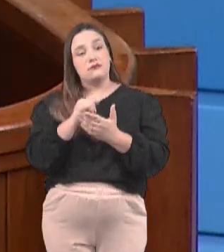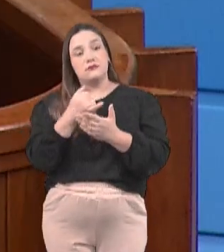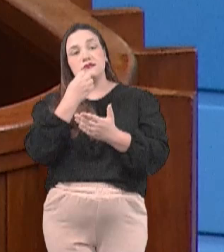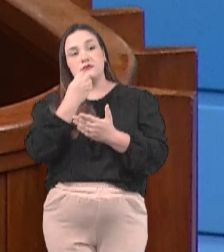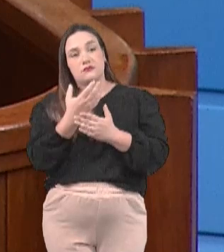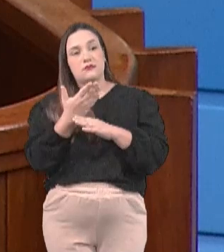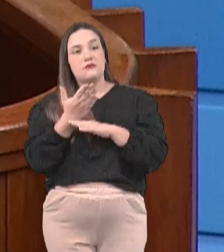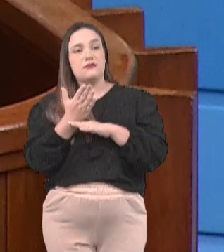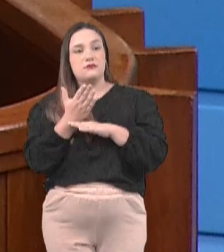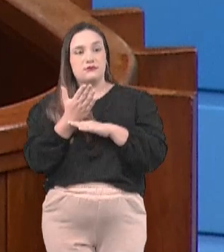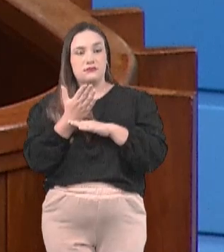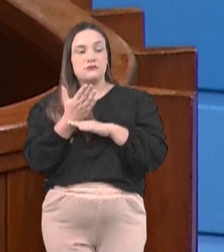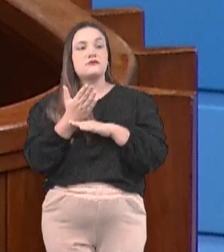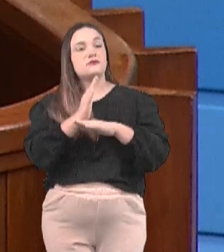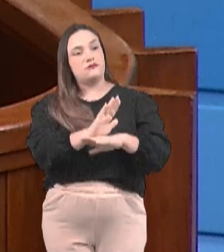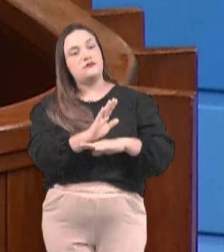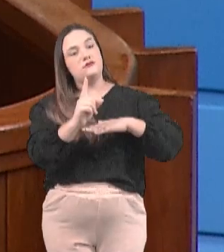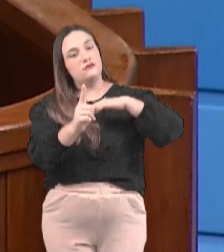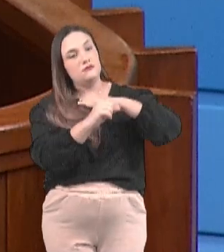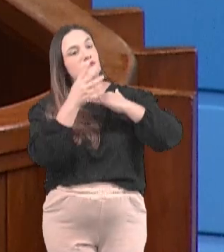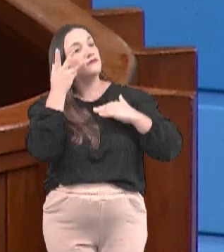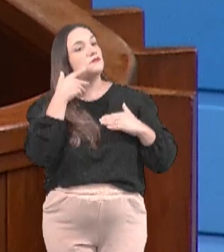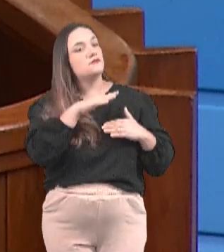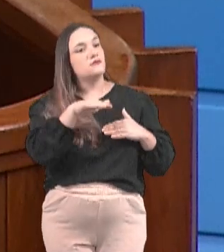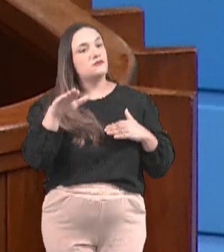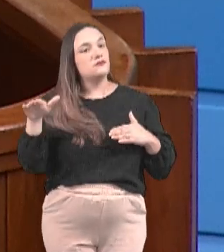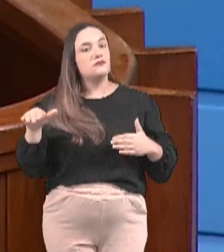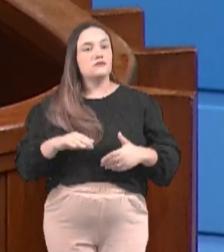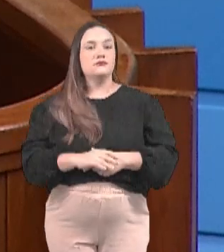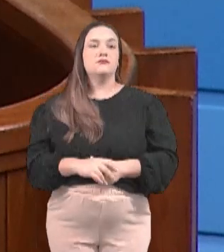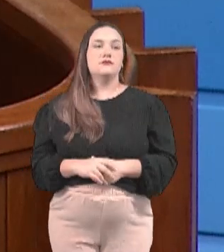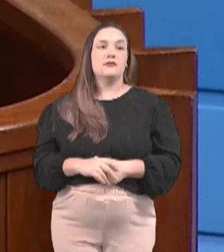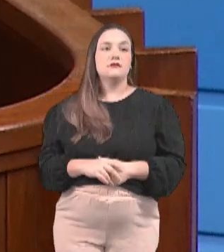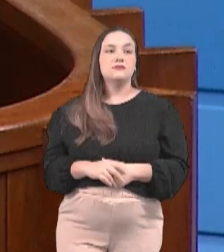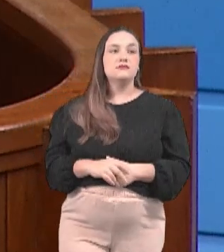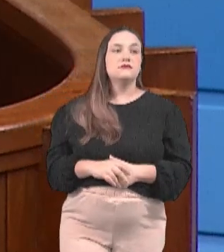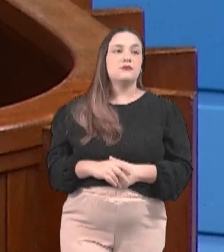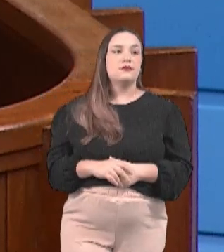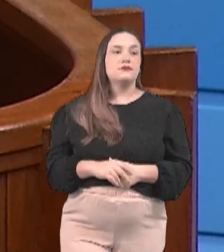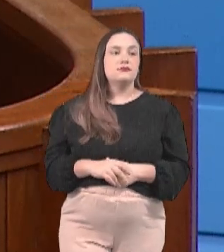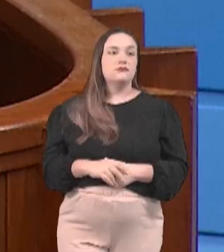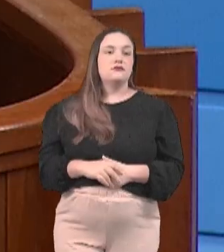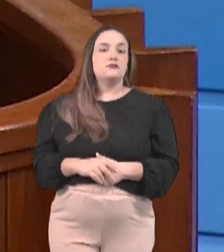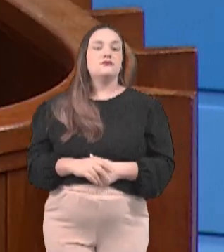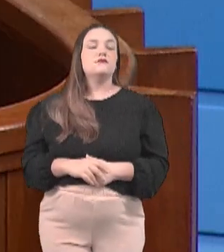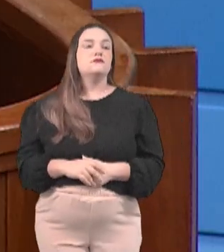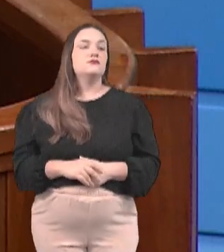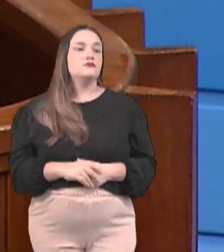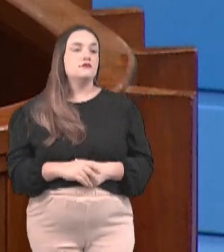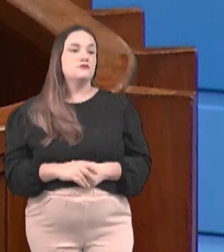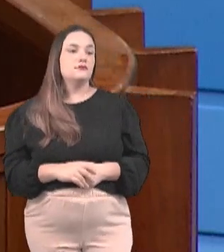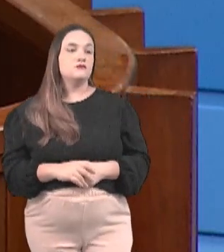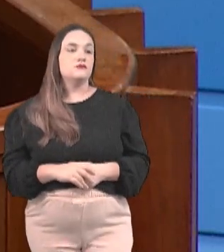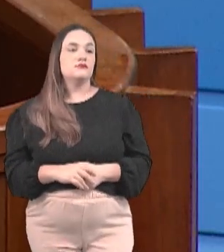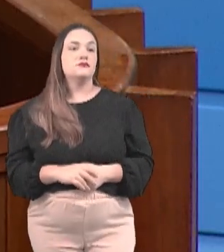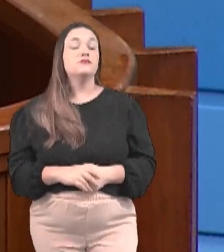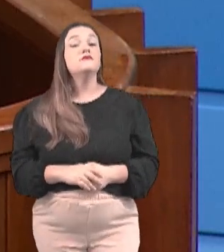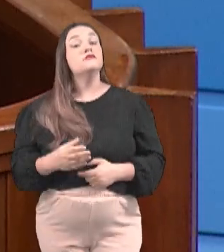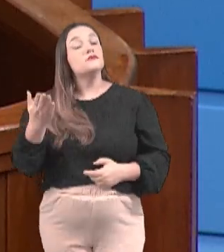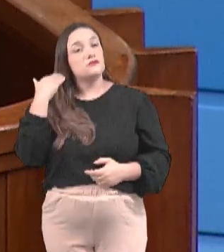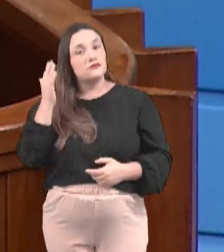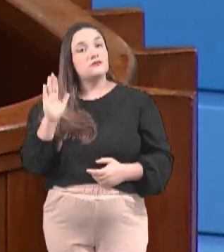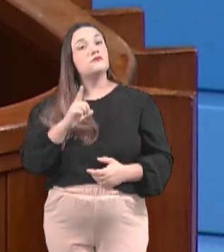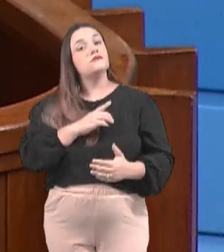desse processo, nós já fazíamos uma luta no intuito de garantir educação infantil e creche para todas as